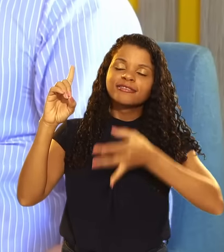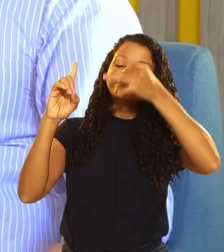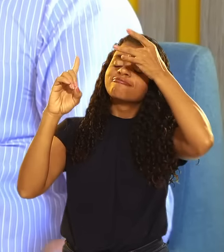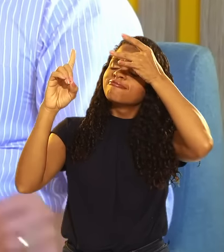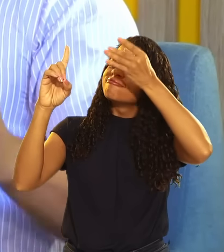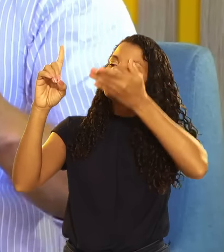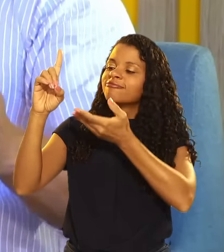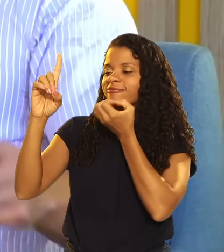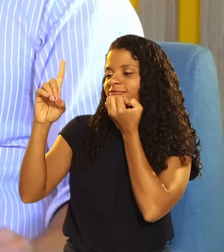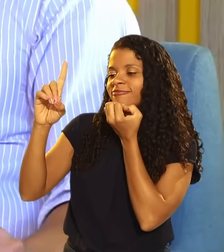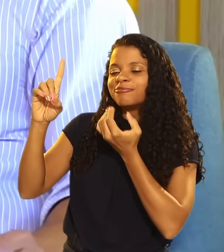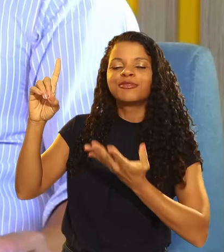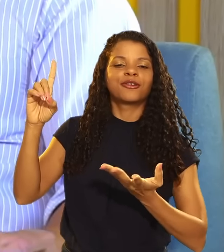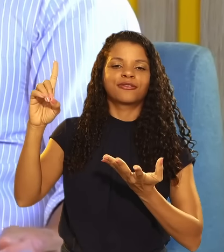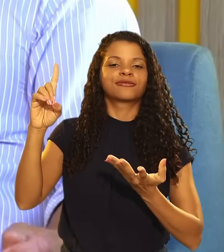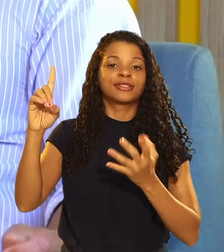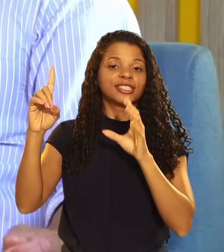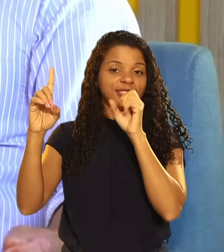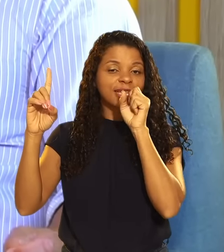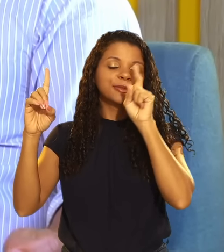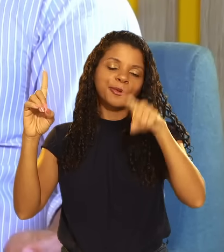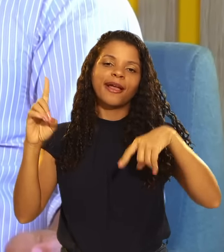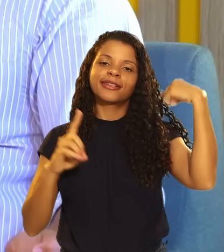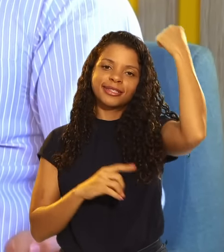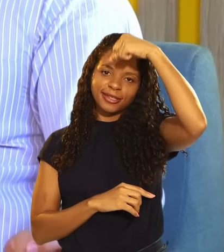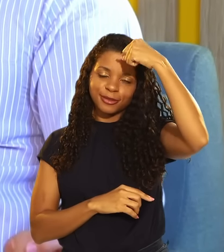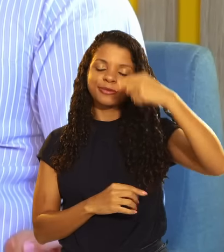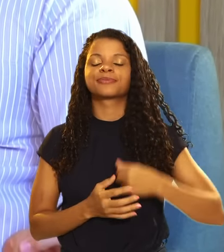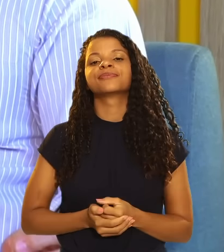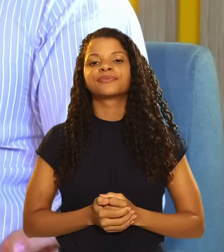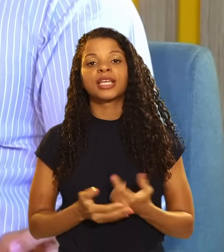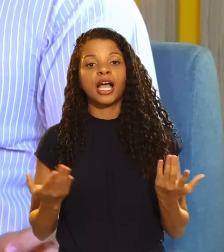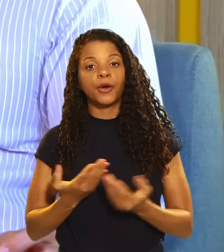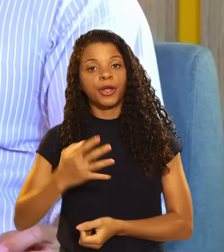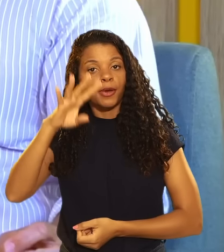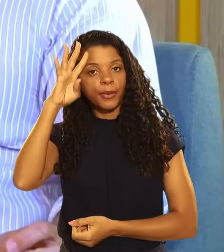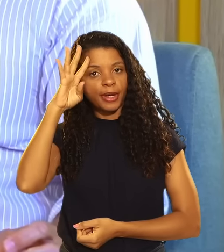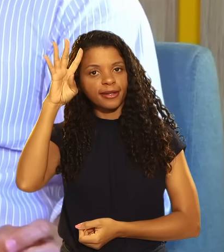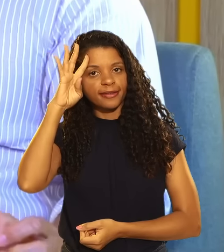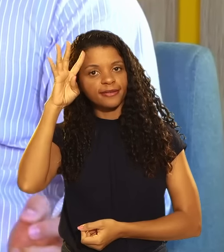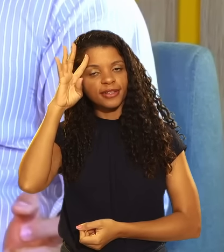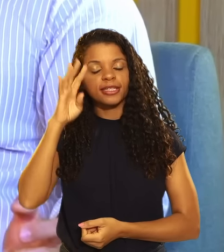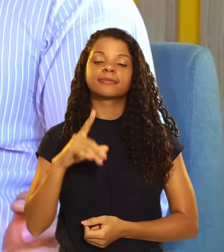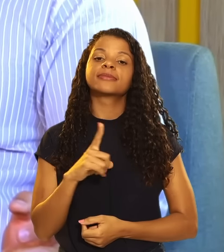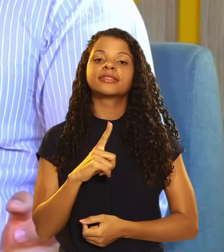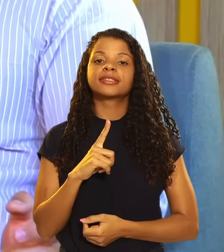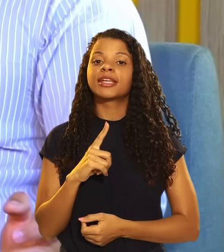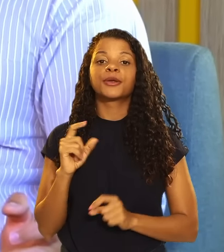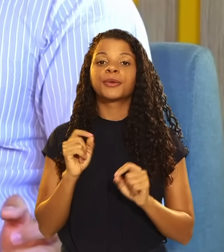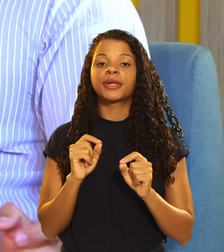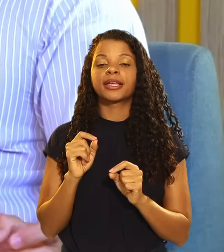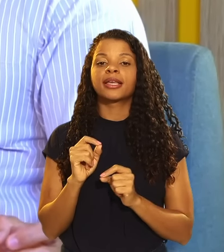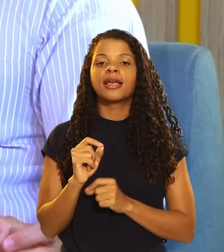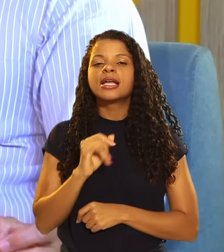dia como um dia santo. Chegamos agora na quarta-feira, Pastor Wesley, nós temos aí a história em formato de sanduíche.